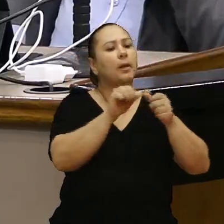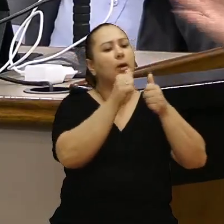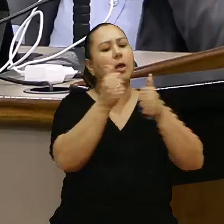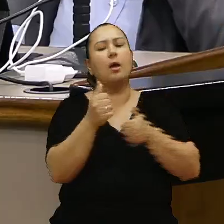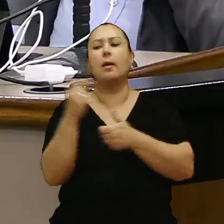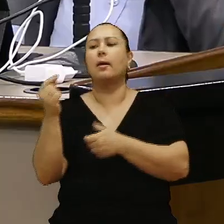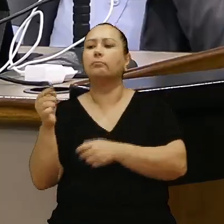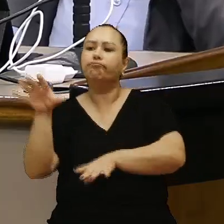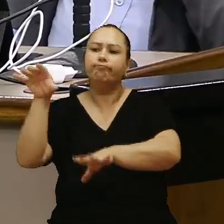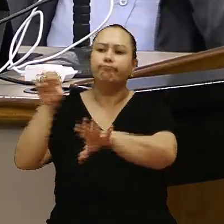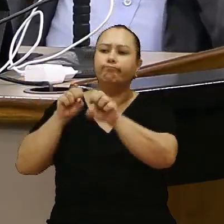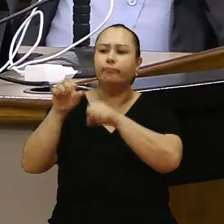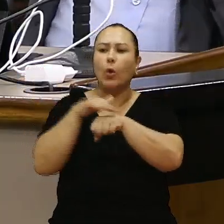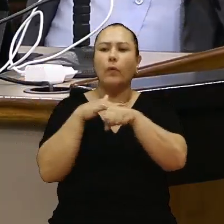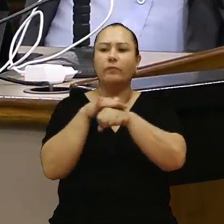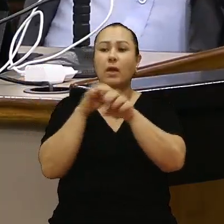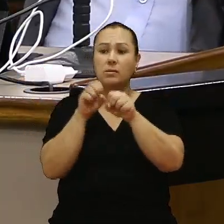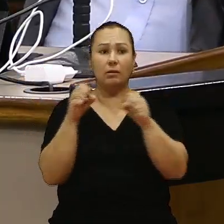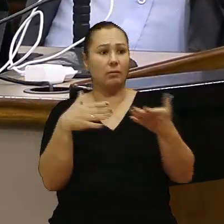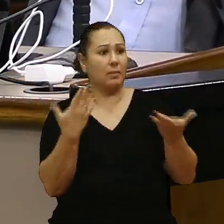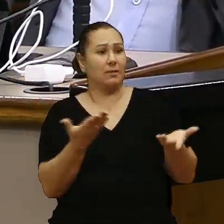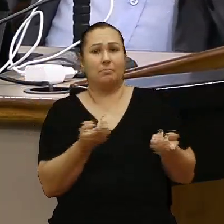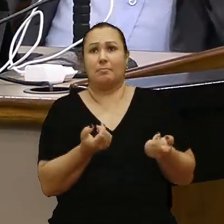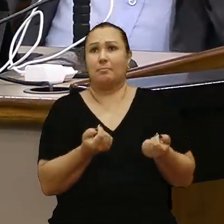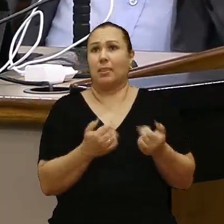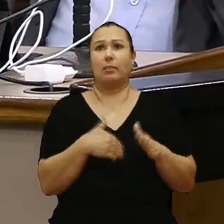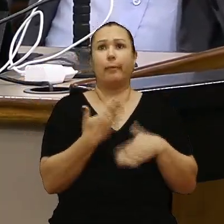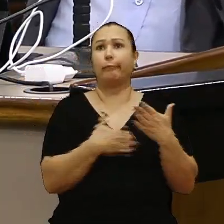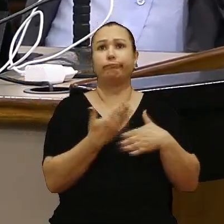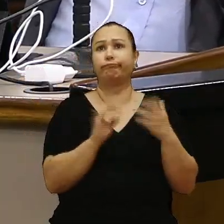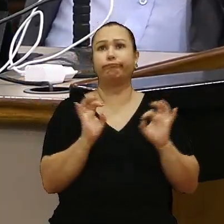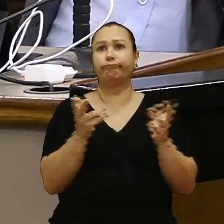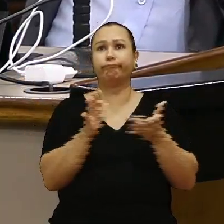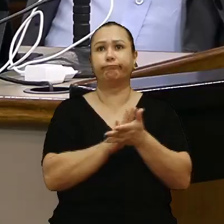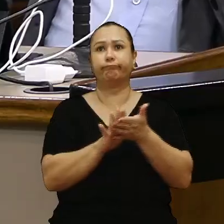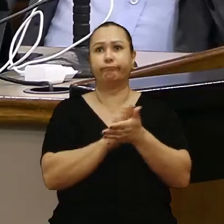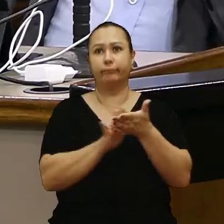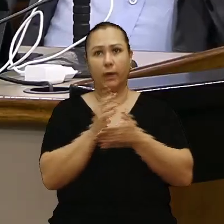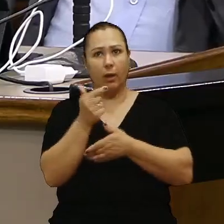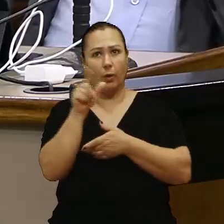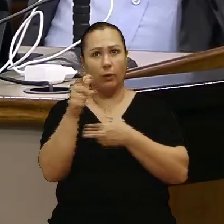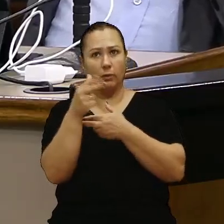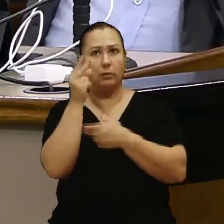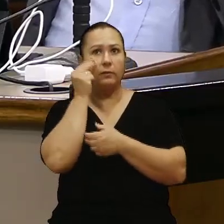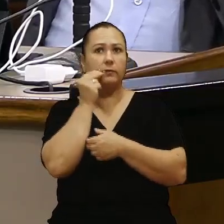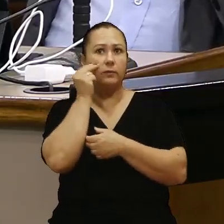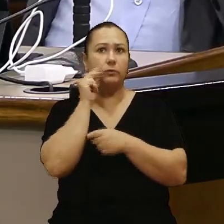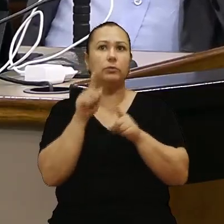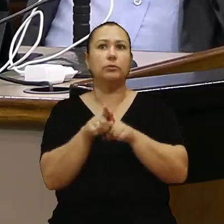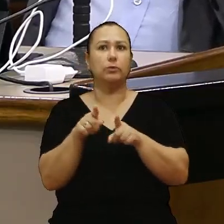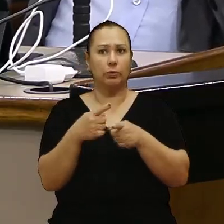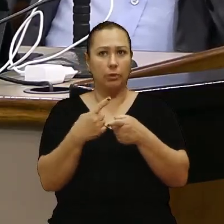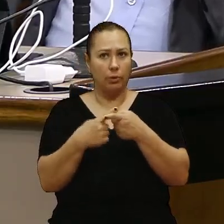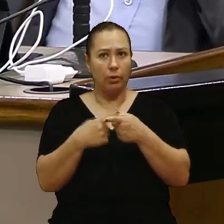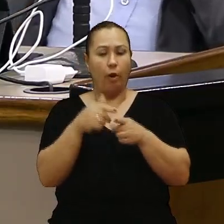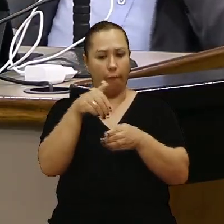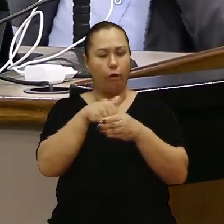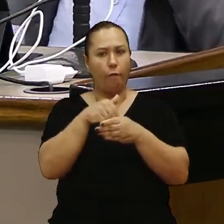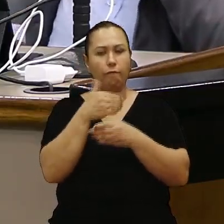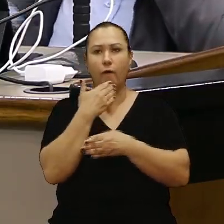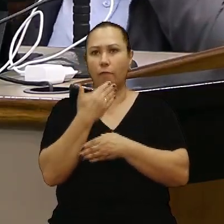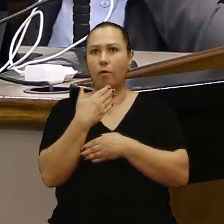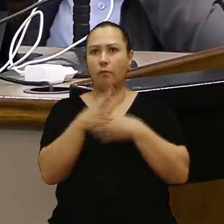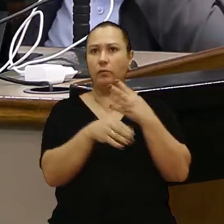indicações, conversa com o secretário e daí as coisas não acontecem. E outra coisa também, vereador Libardi, por que eu voto favorável também a essa